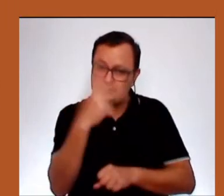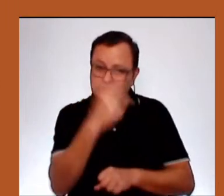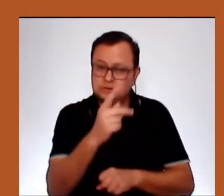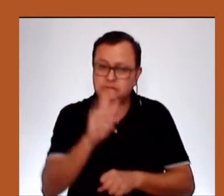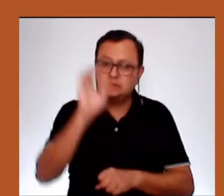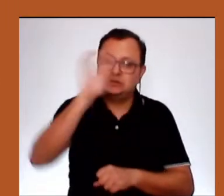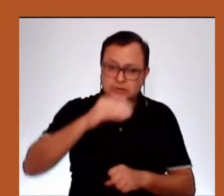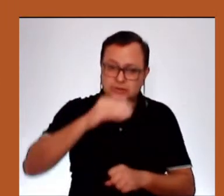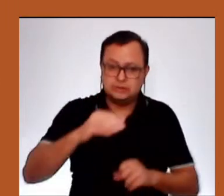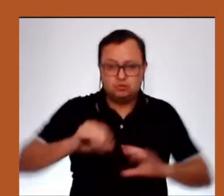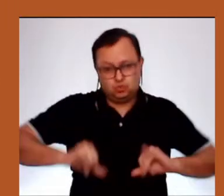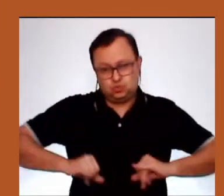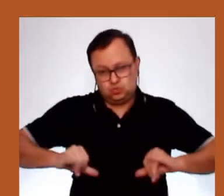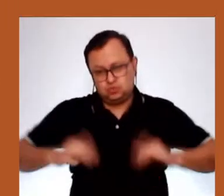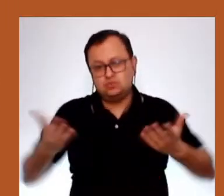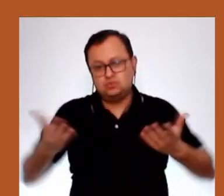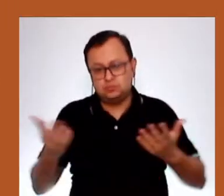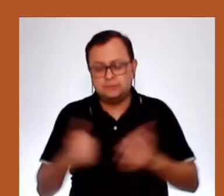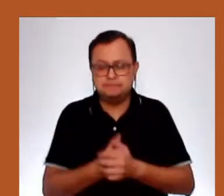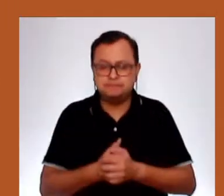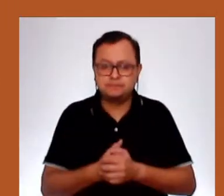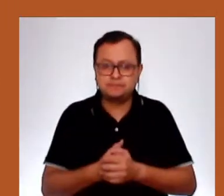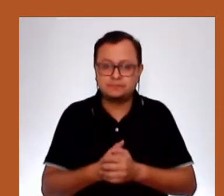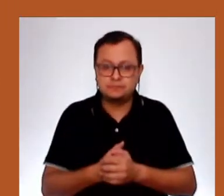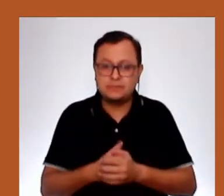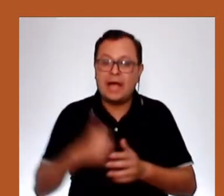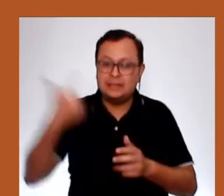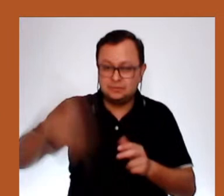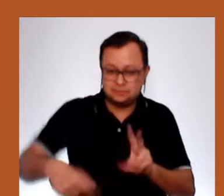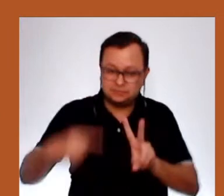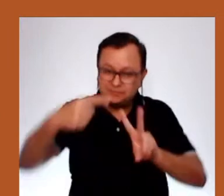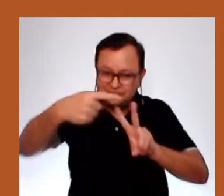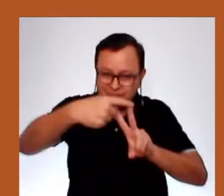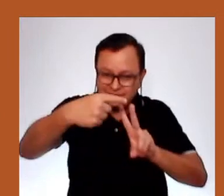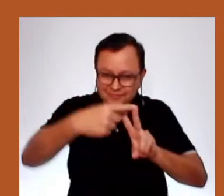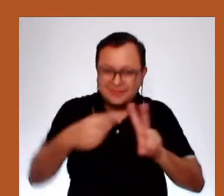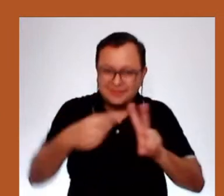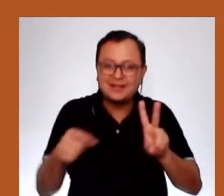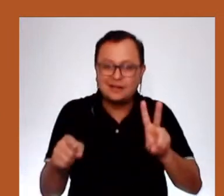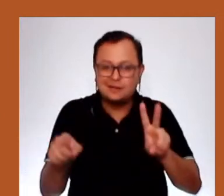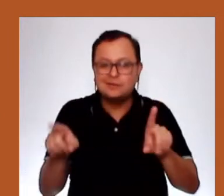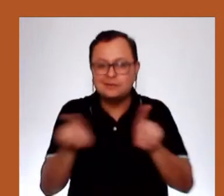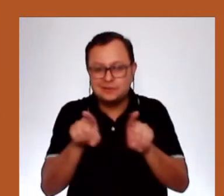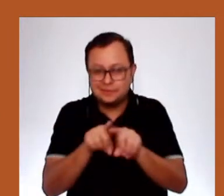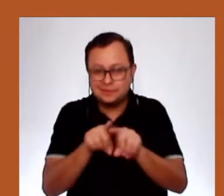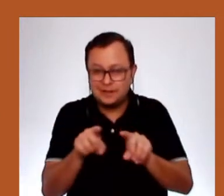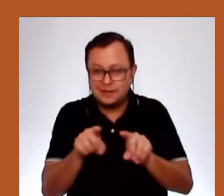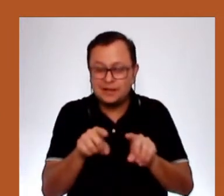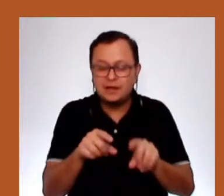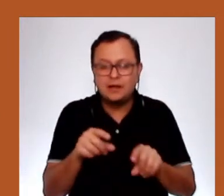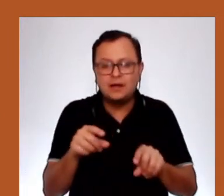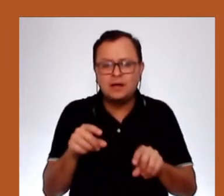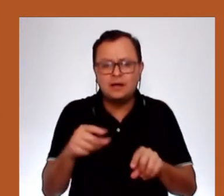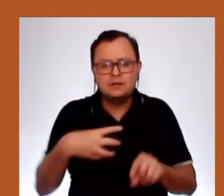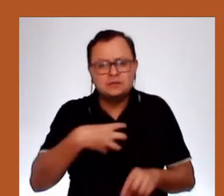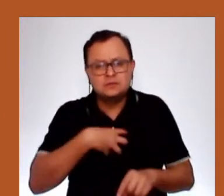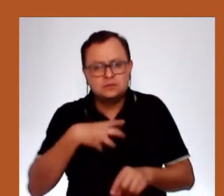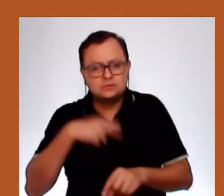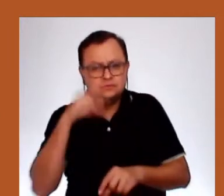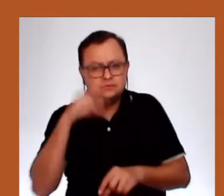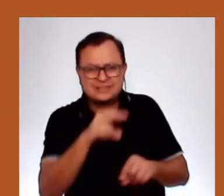algum sofrimento. Até que outro personagem do filme tem a sensibilidade de apresentar para